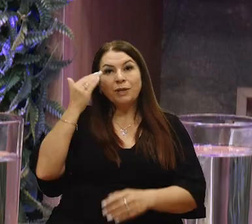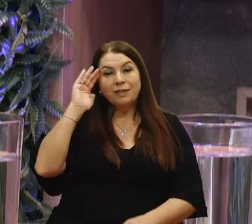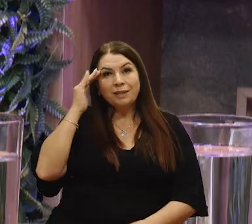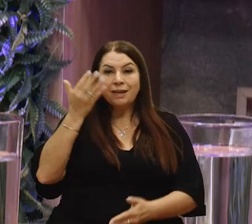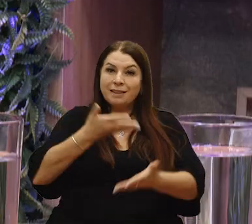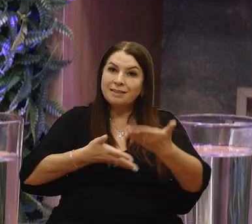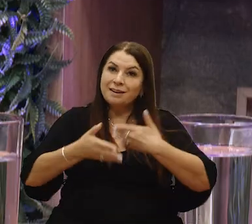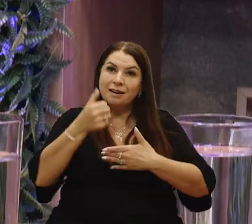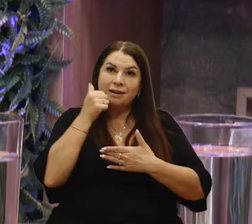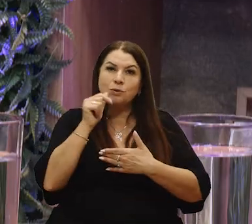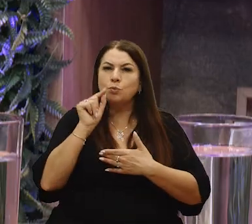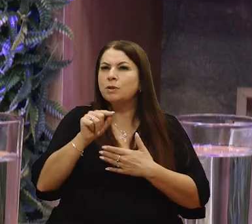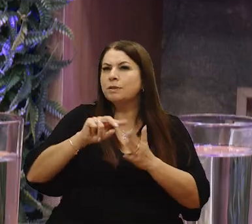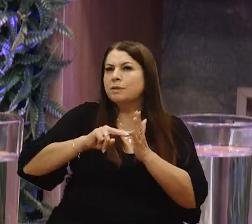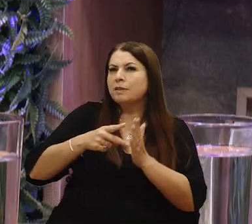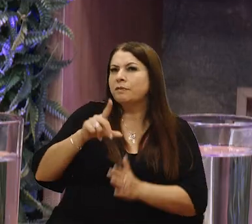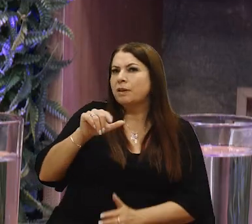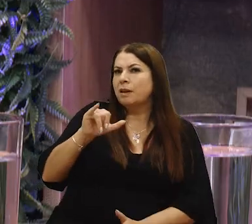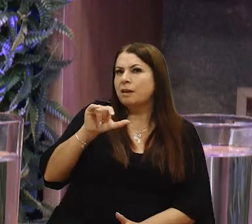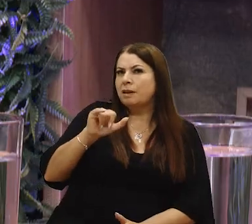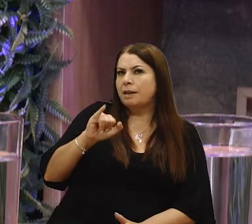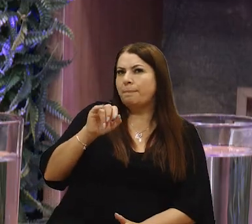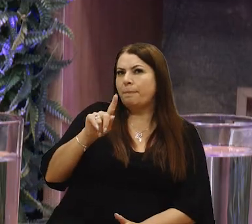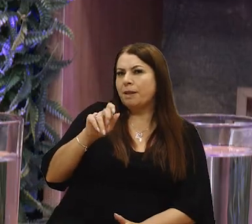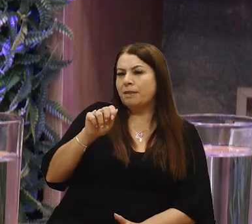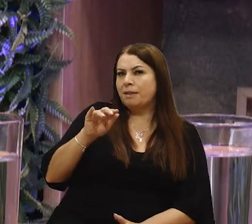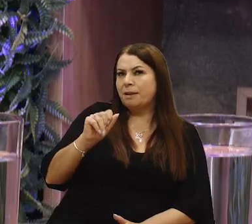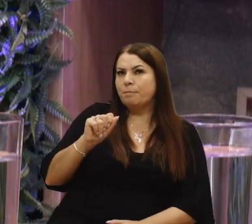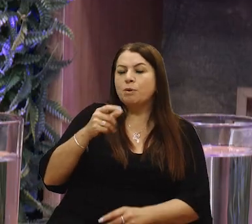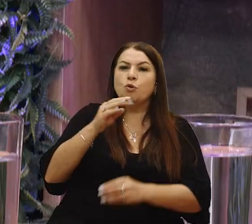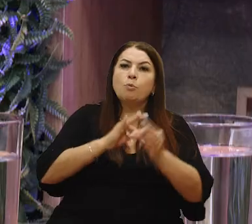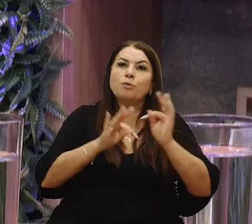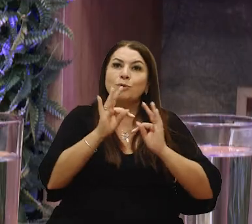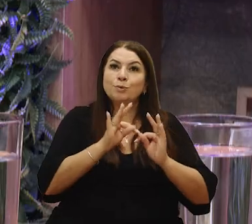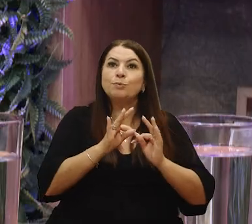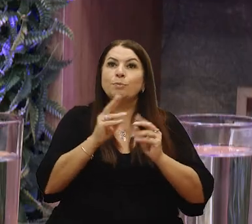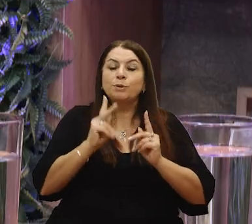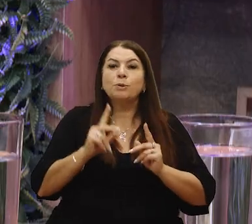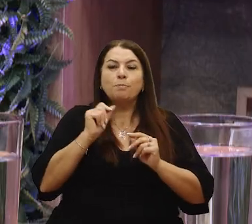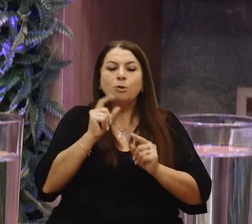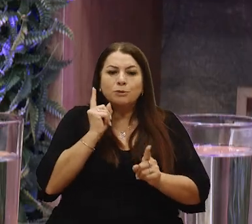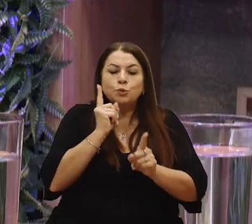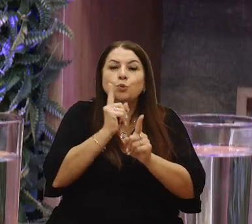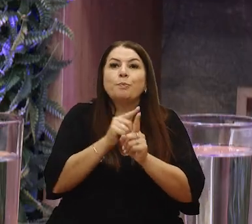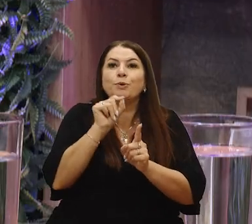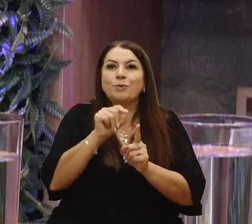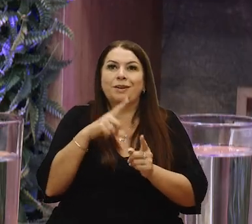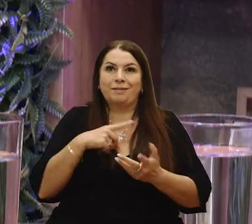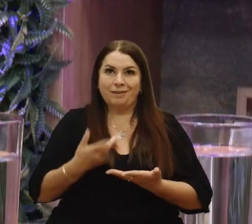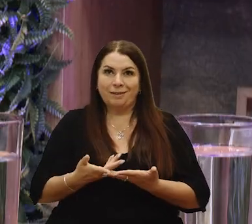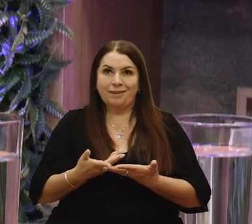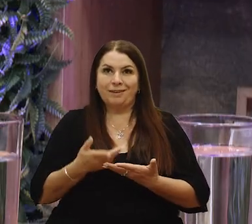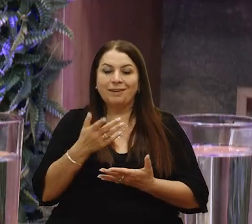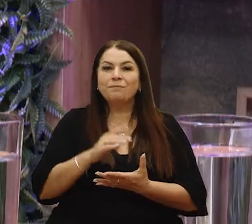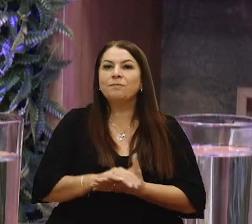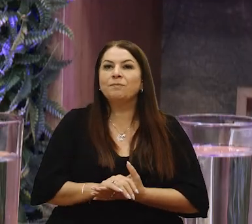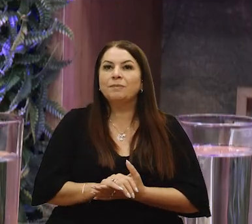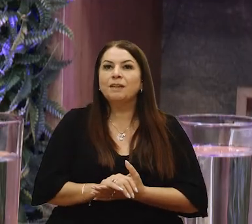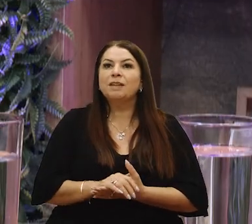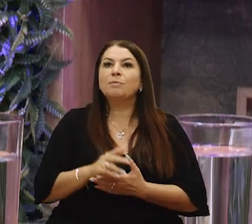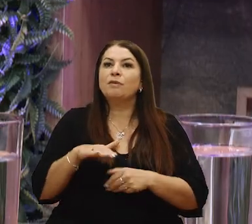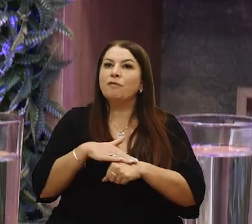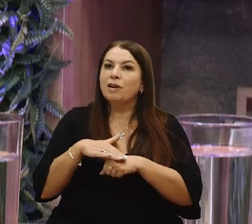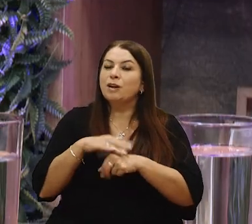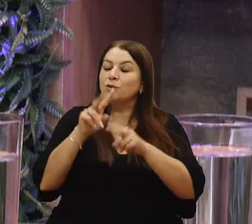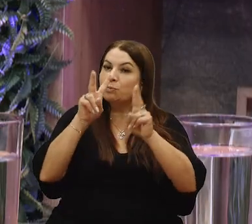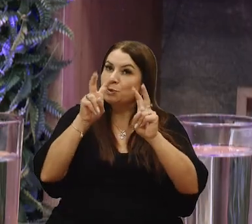e falando a nível de Brasil, a gente tem 9 milhões de brasileiras que convivem também. Então, 1 a cada 10 mulheres passam por essa condição.